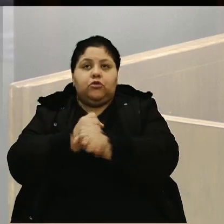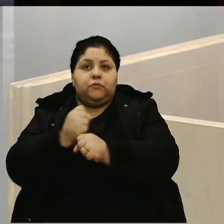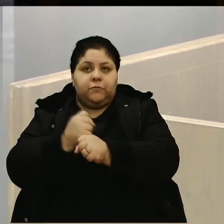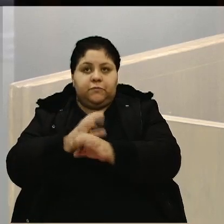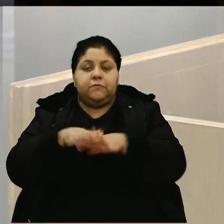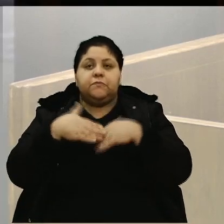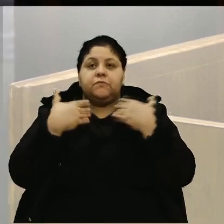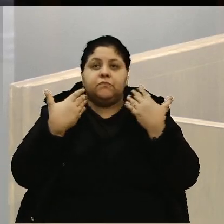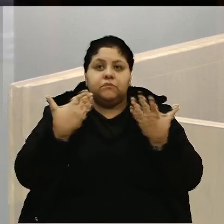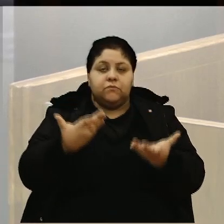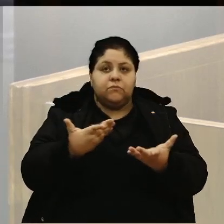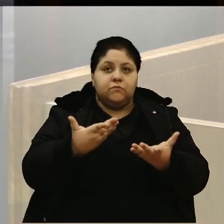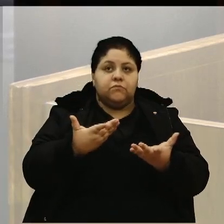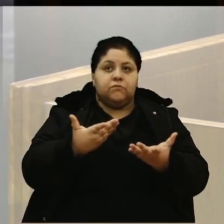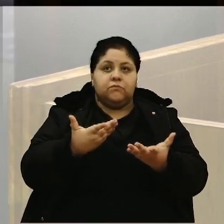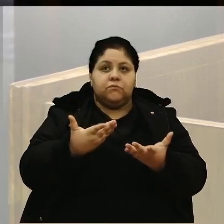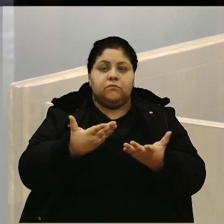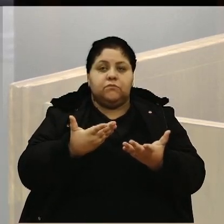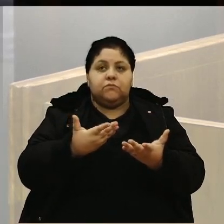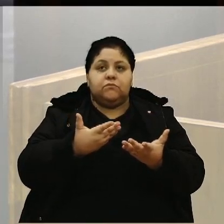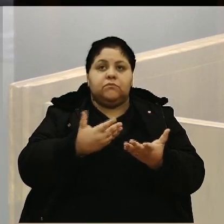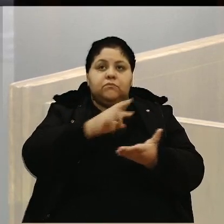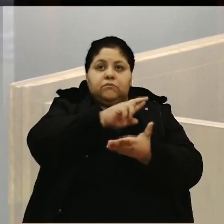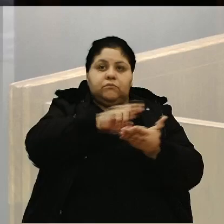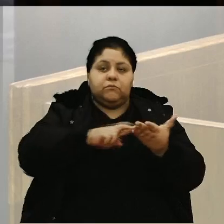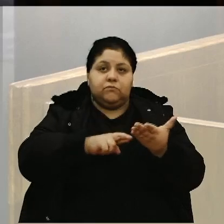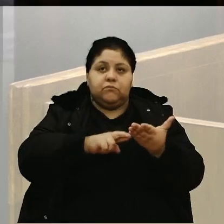Tanto assim é o que a redação da portaria